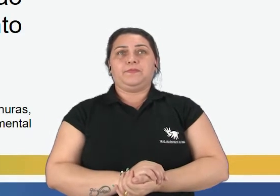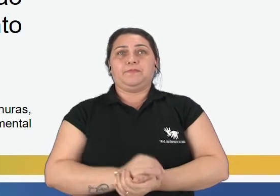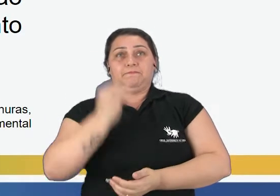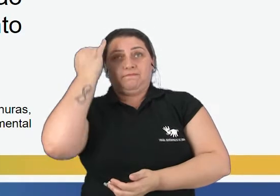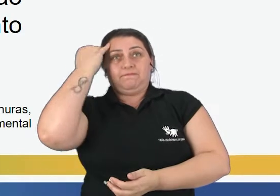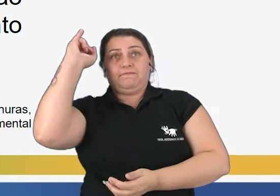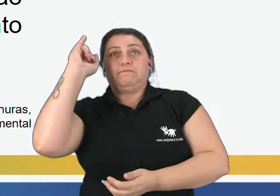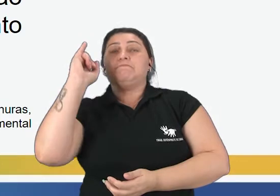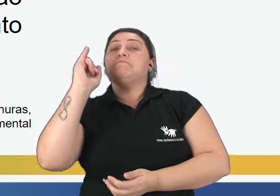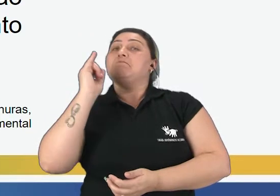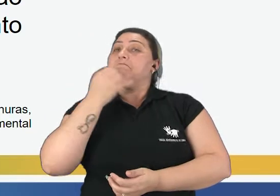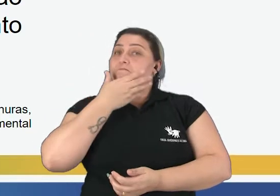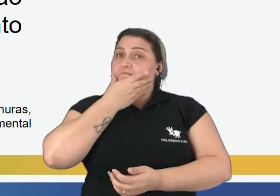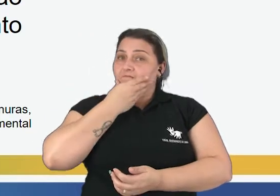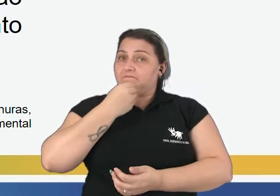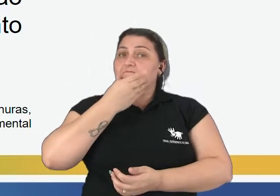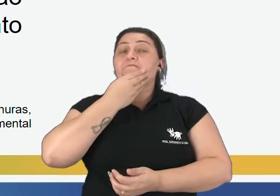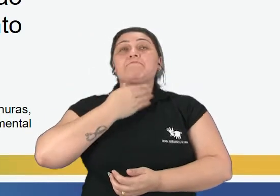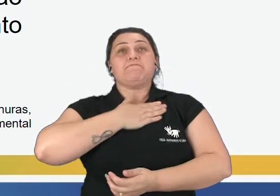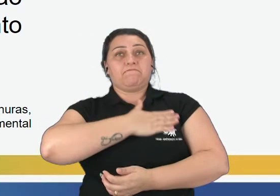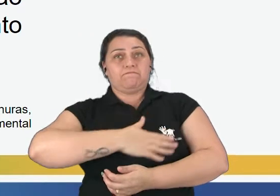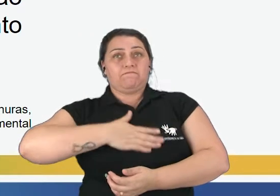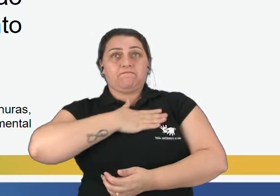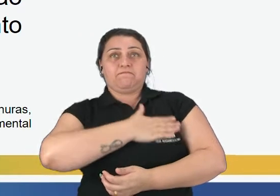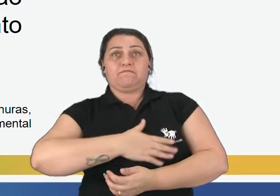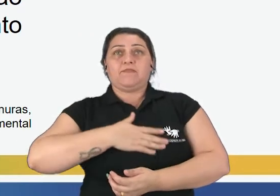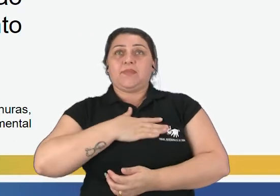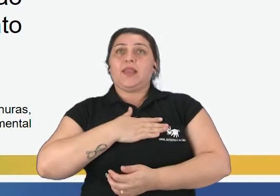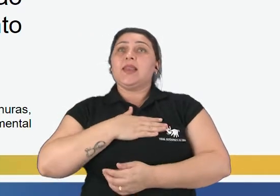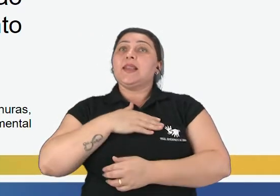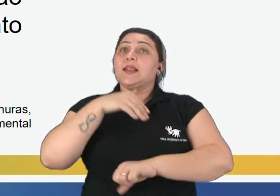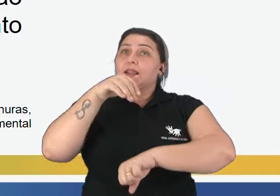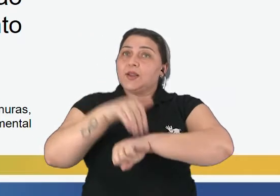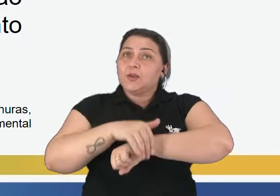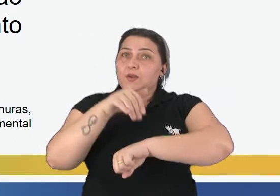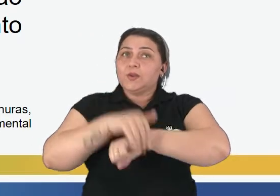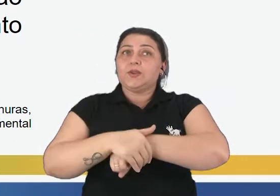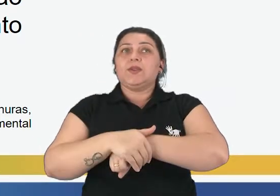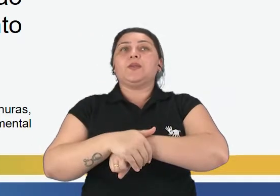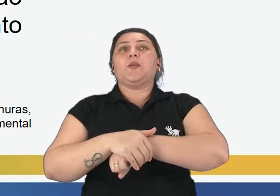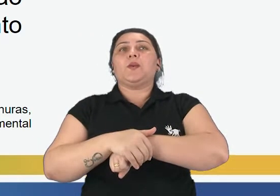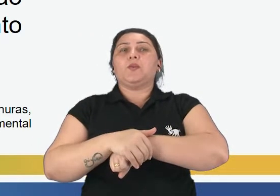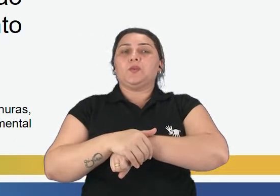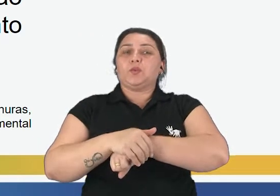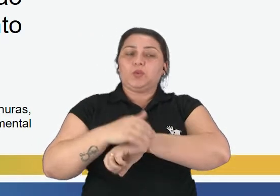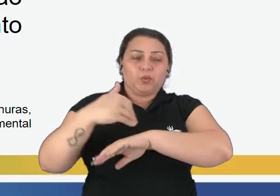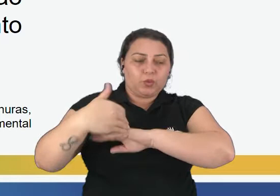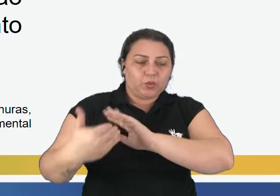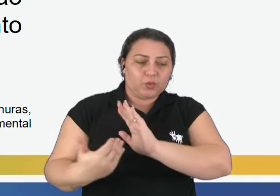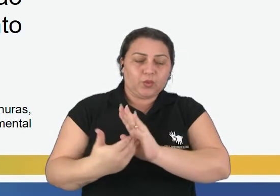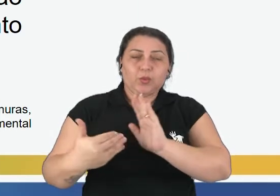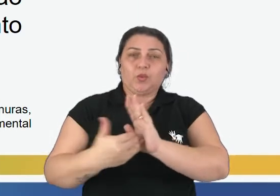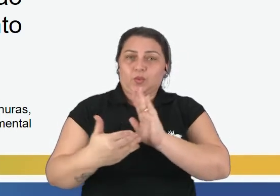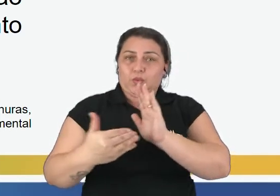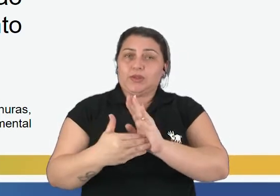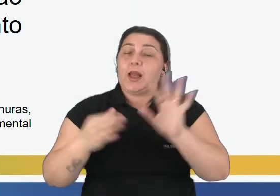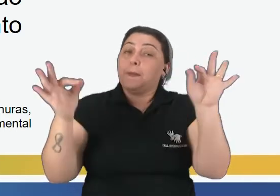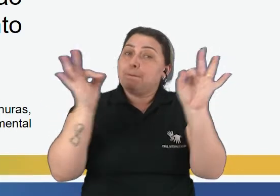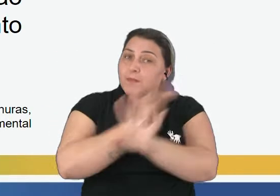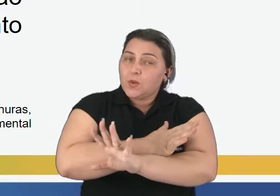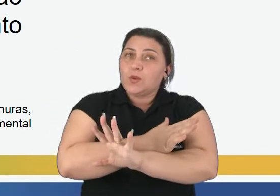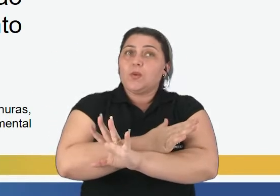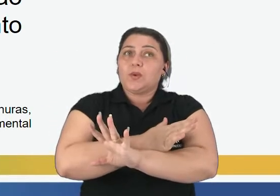A ideia muito agradou o bom sapateiro, e certa noite, Quando todas as coisas estavam